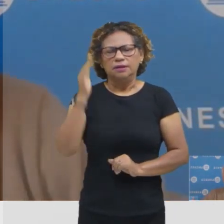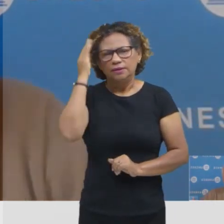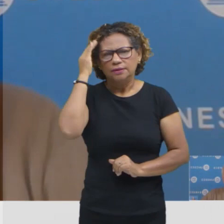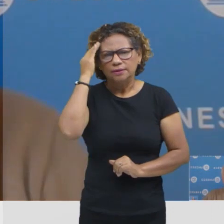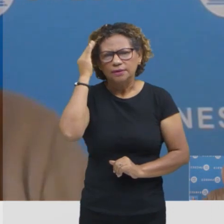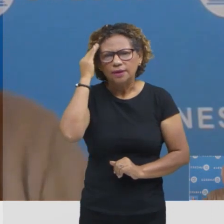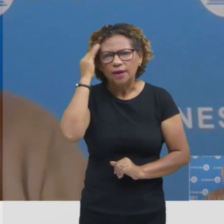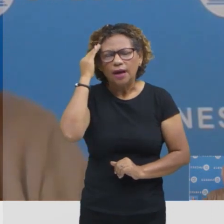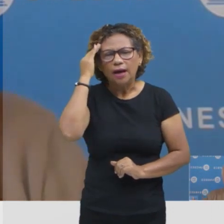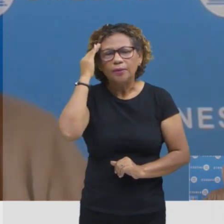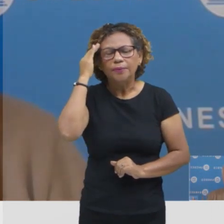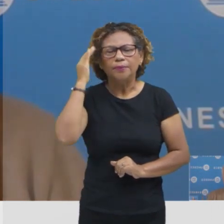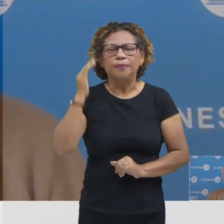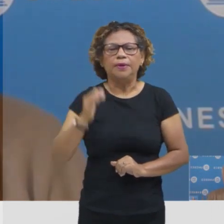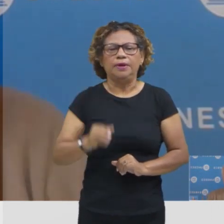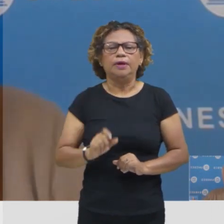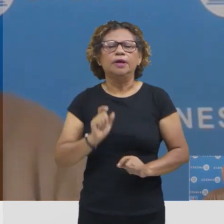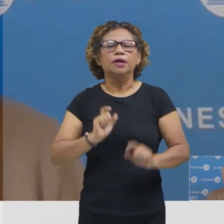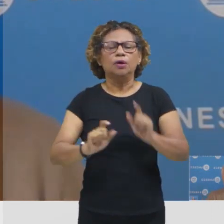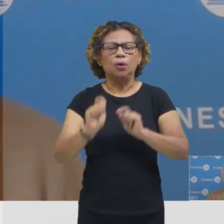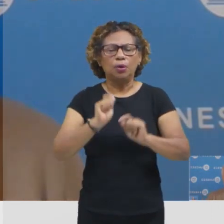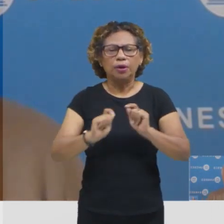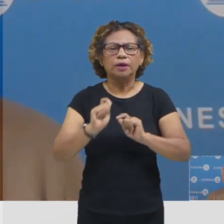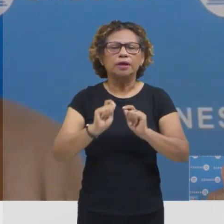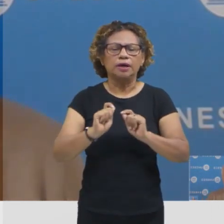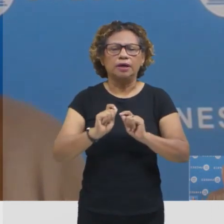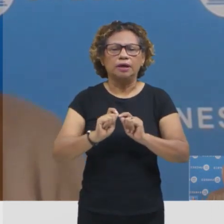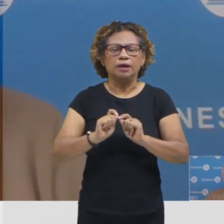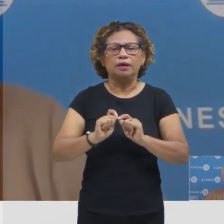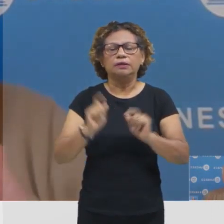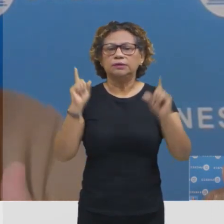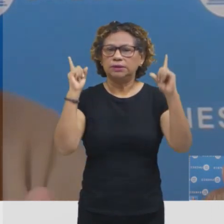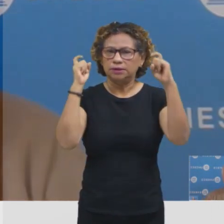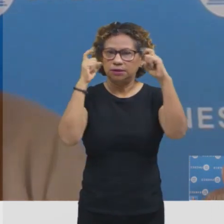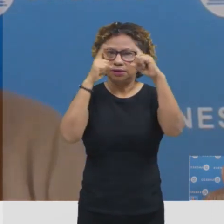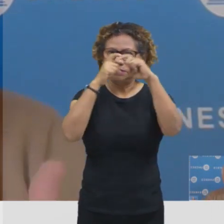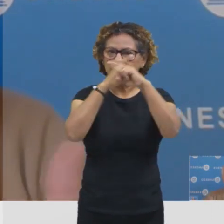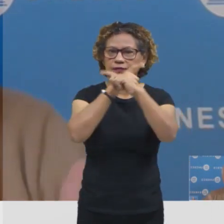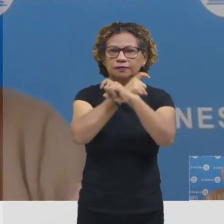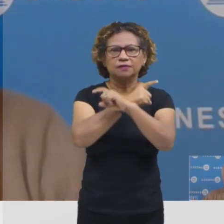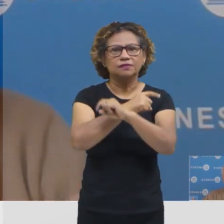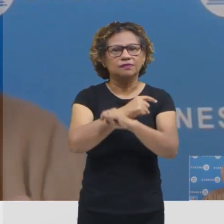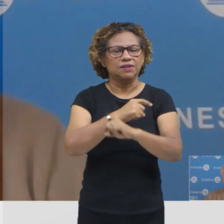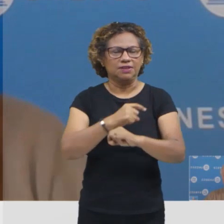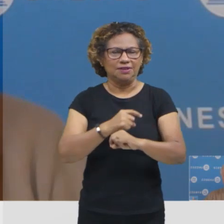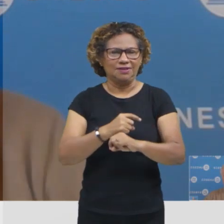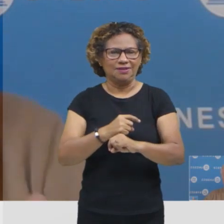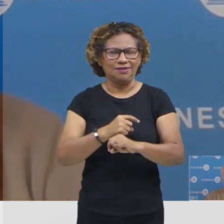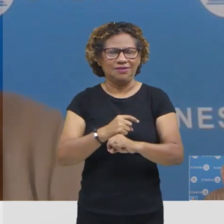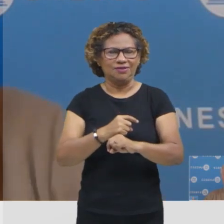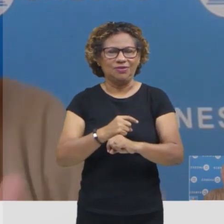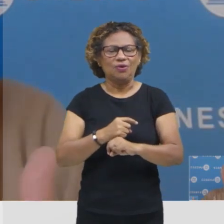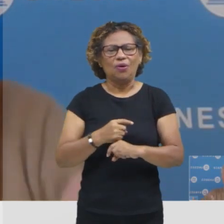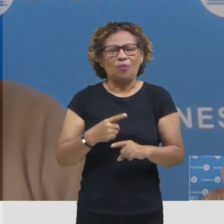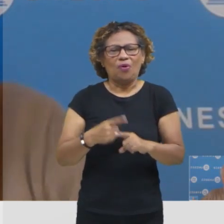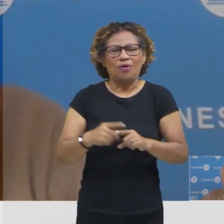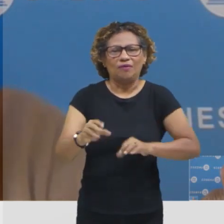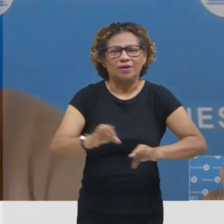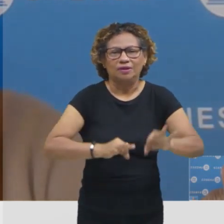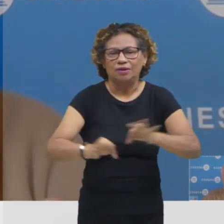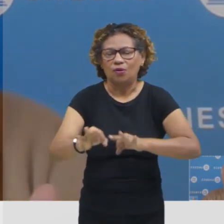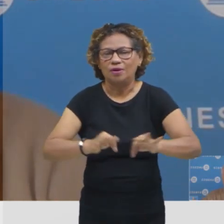isto altera fundamentalmente o trabalho do professor. O trabalho típico do professor, organizado nas